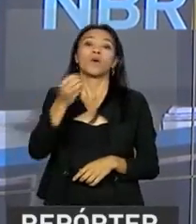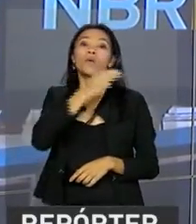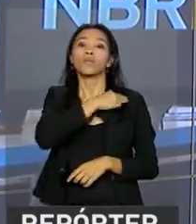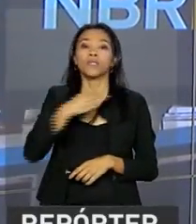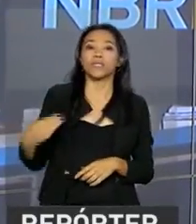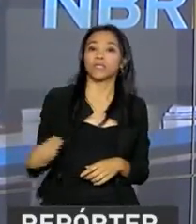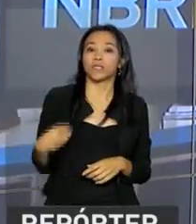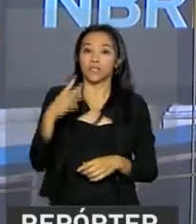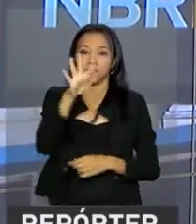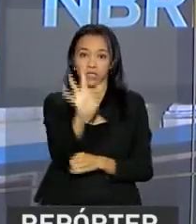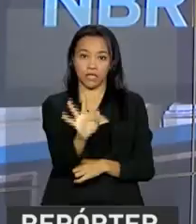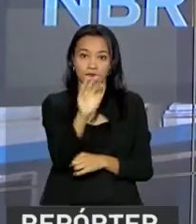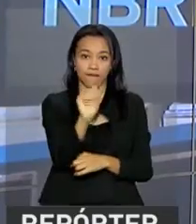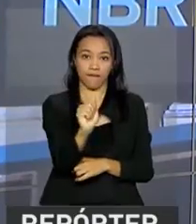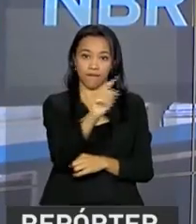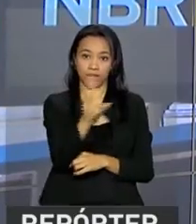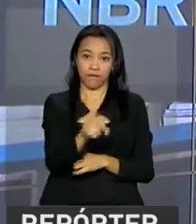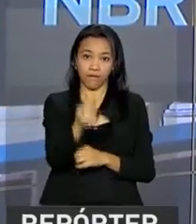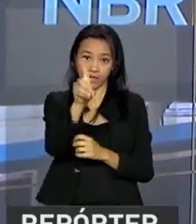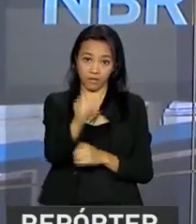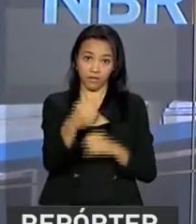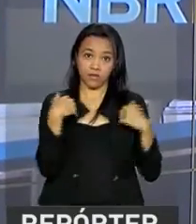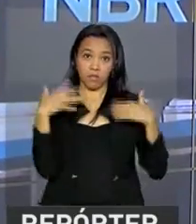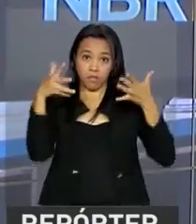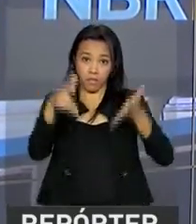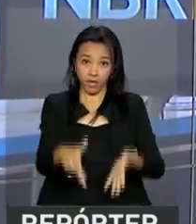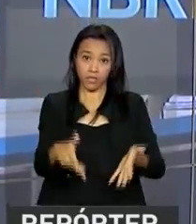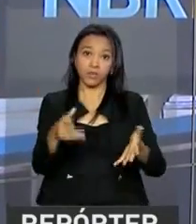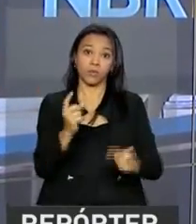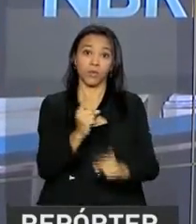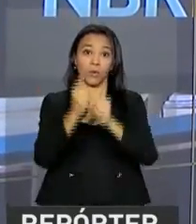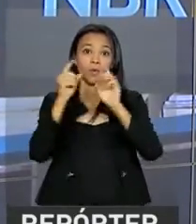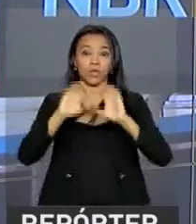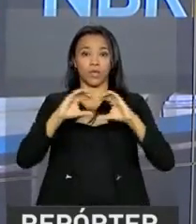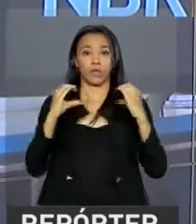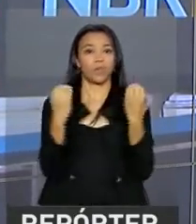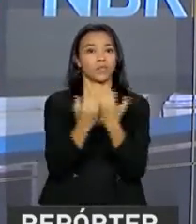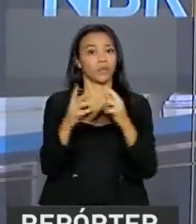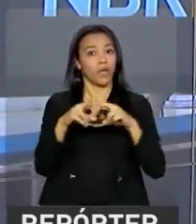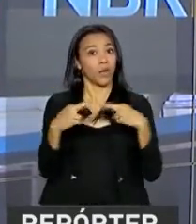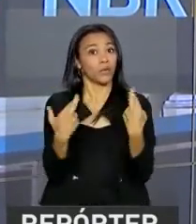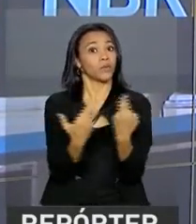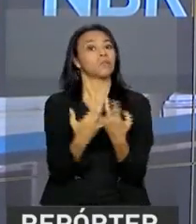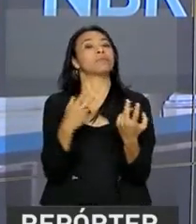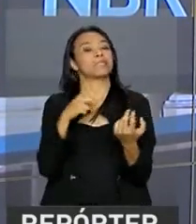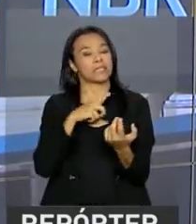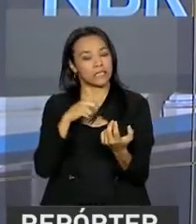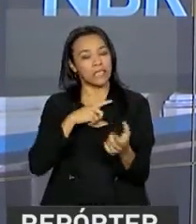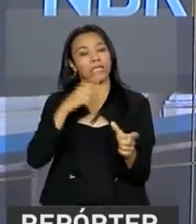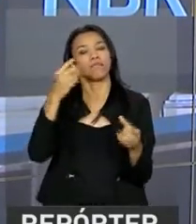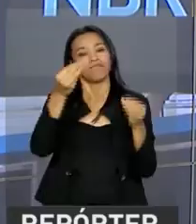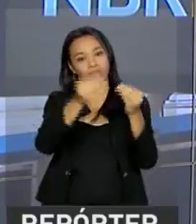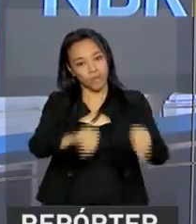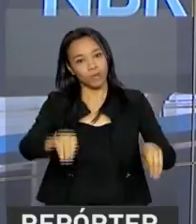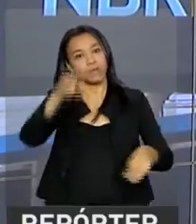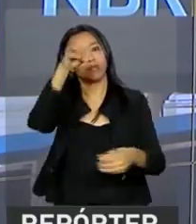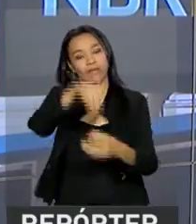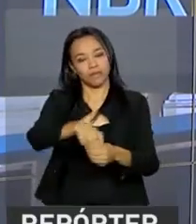Henrique Meirelles, participou do encontro da comissão e reafirmou que existe sim déficit na